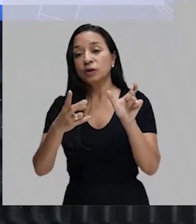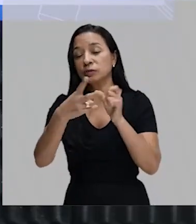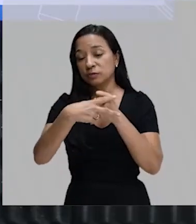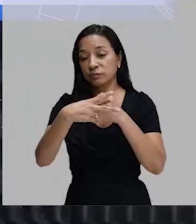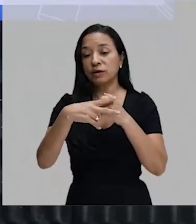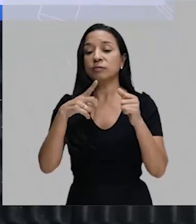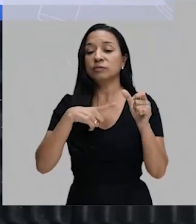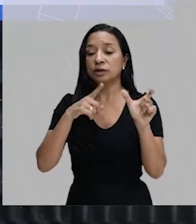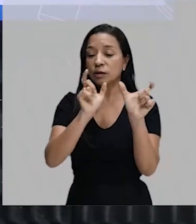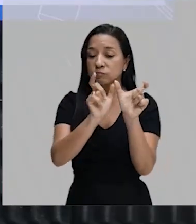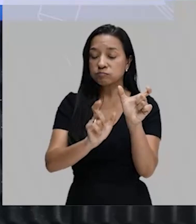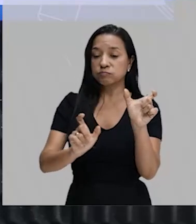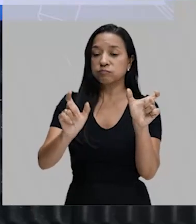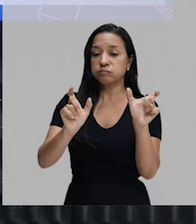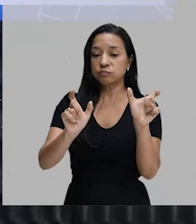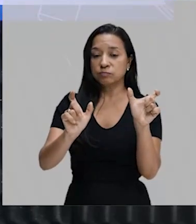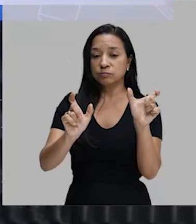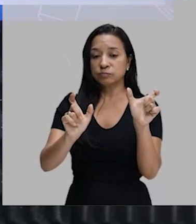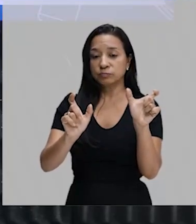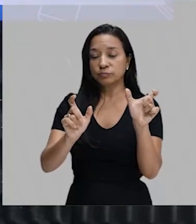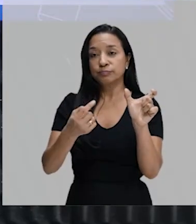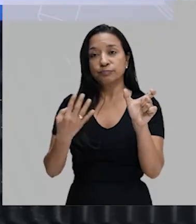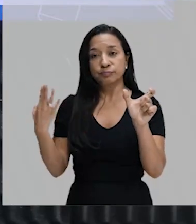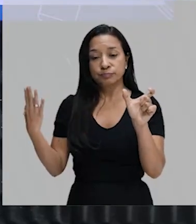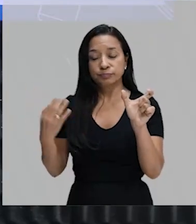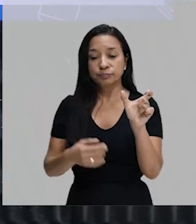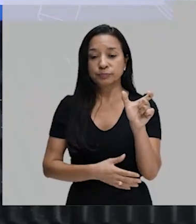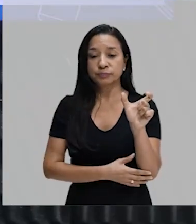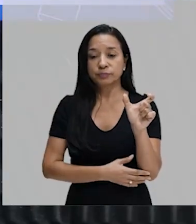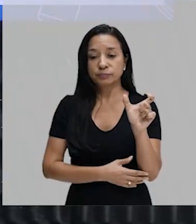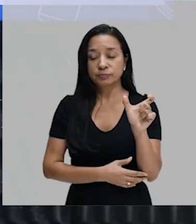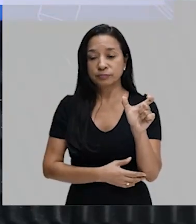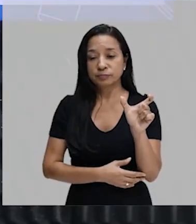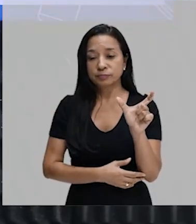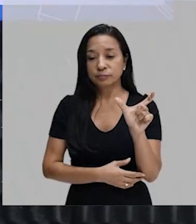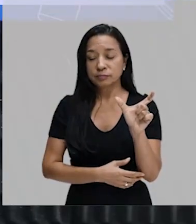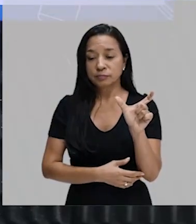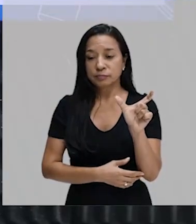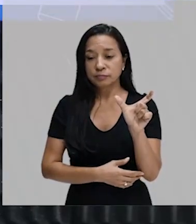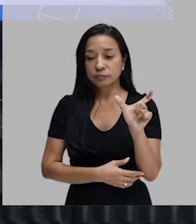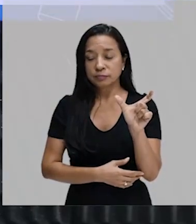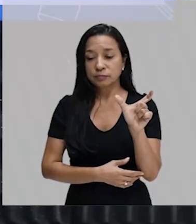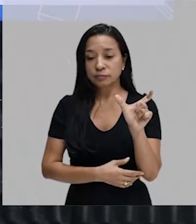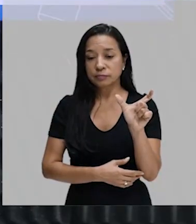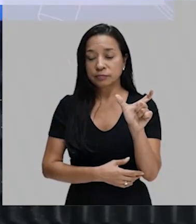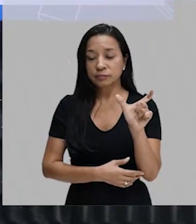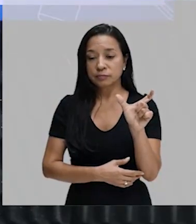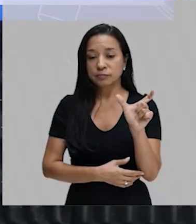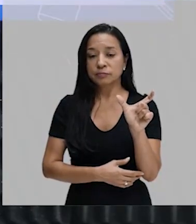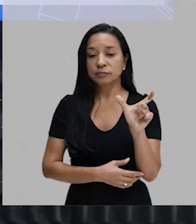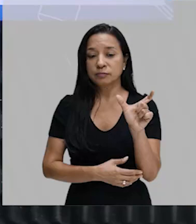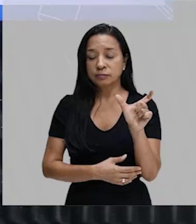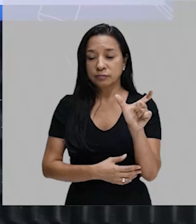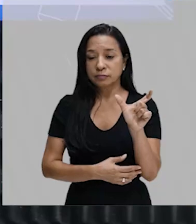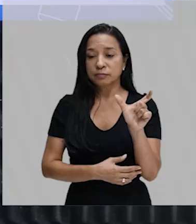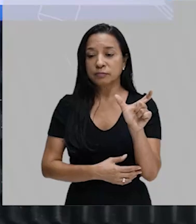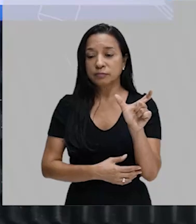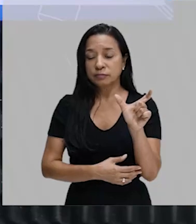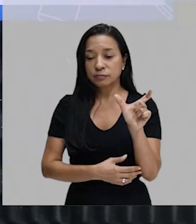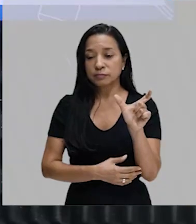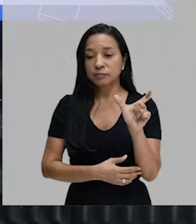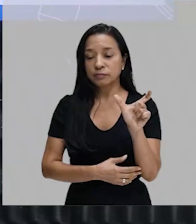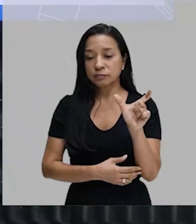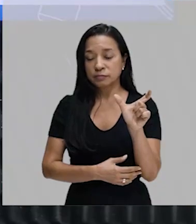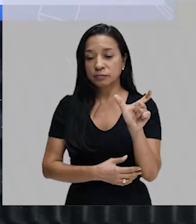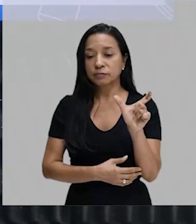de derivados. Contener, detener, entretener, mantener, obtener,